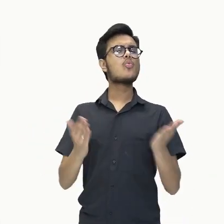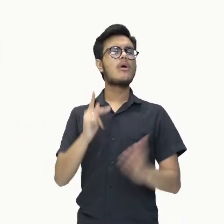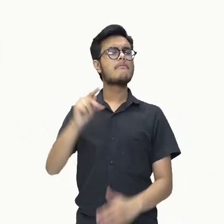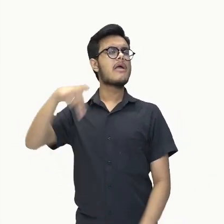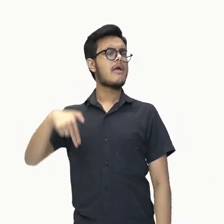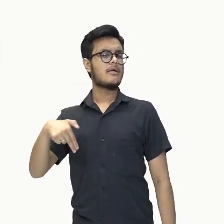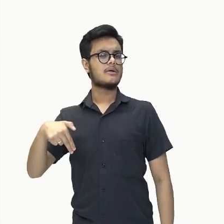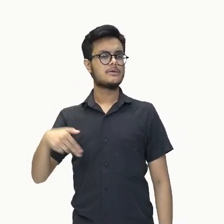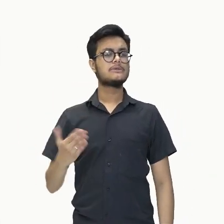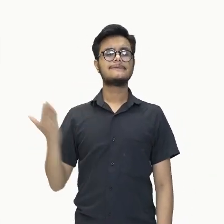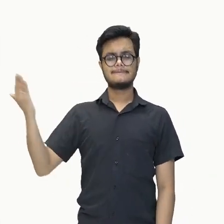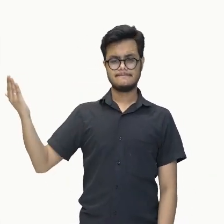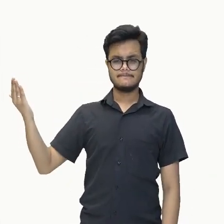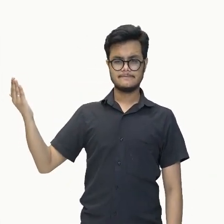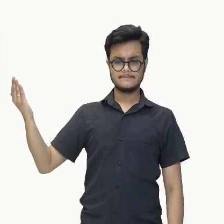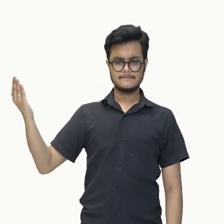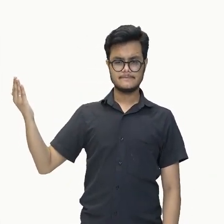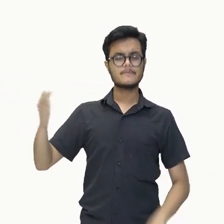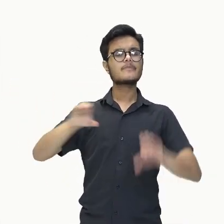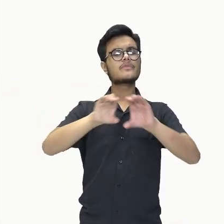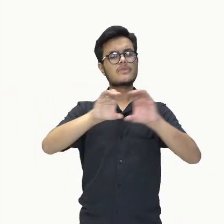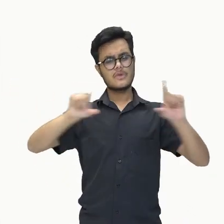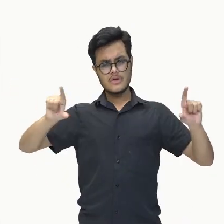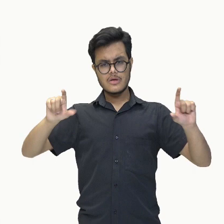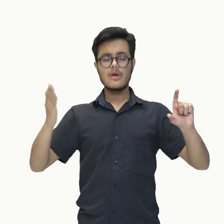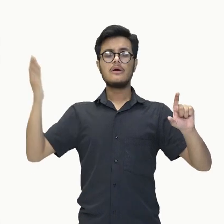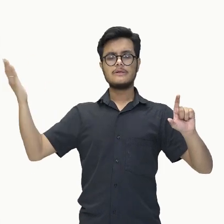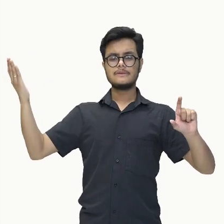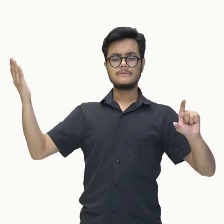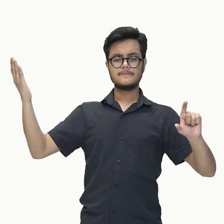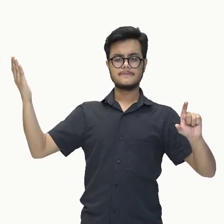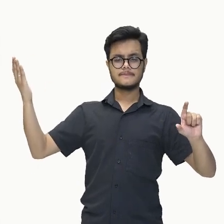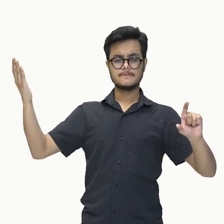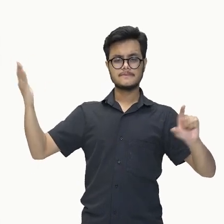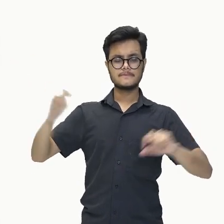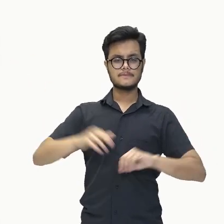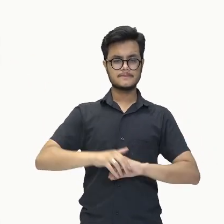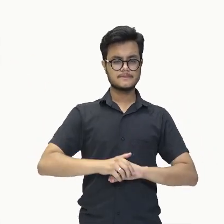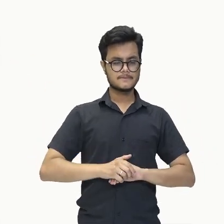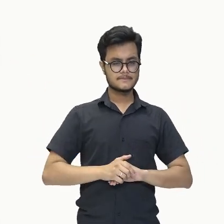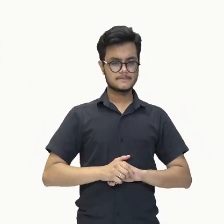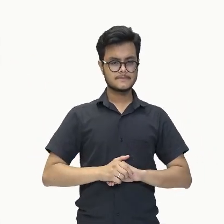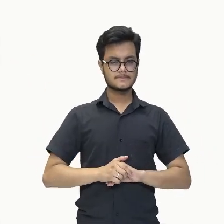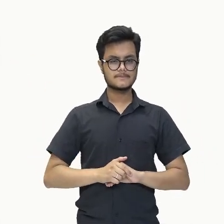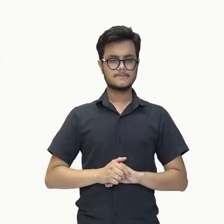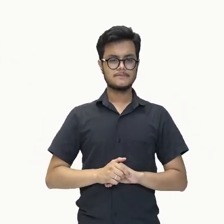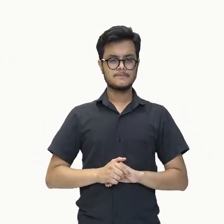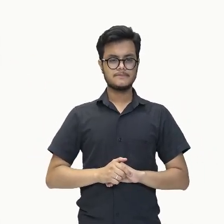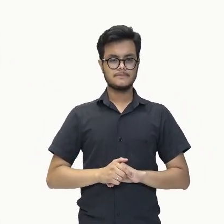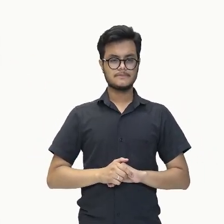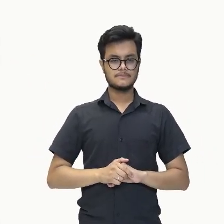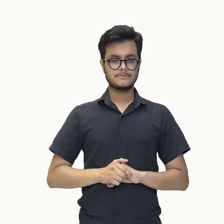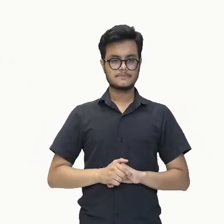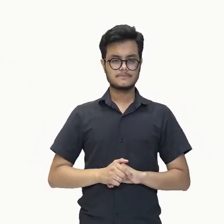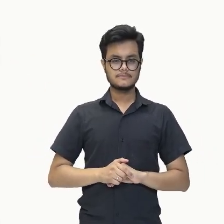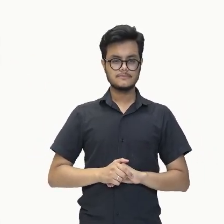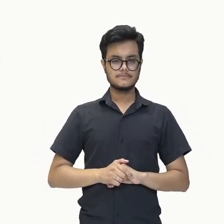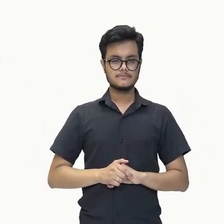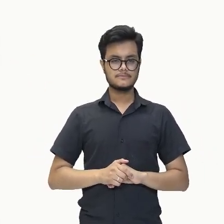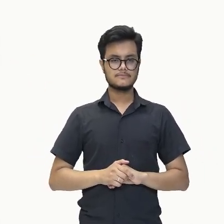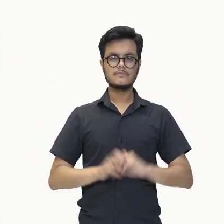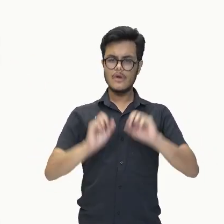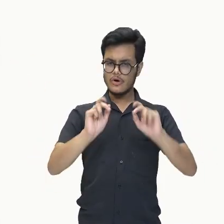igual a P0, que multiplica 1 mais I, que multiplica 1 mais I, que multiplica 1 mais I, e reticências até